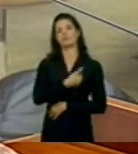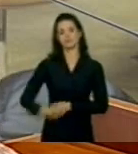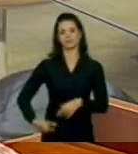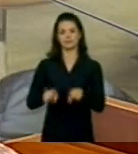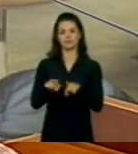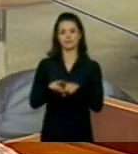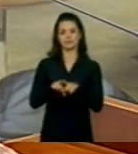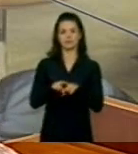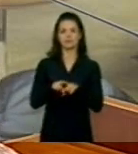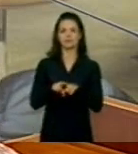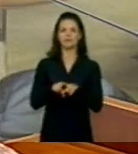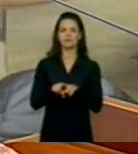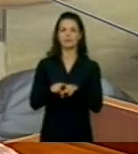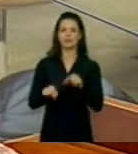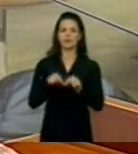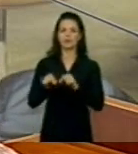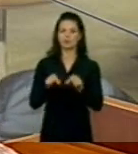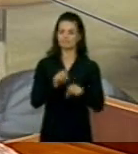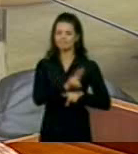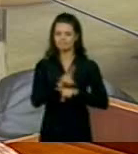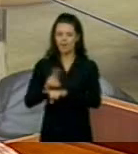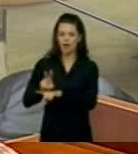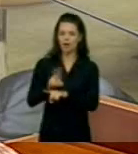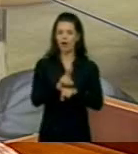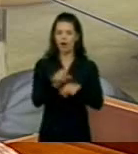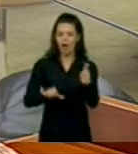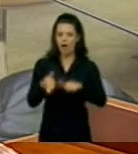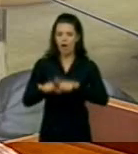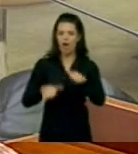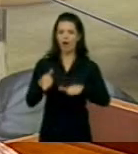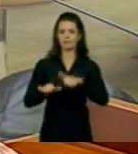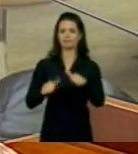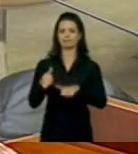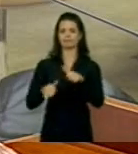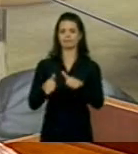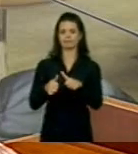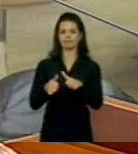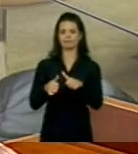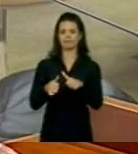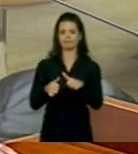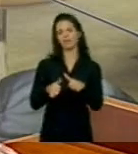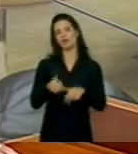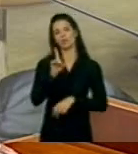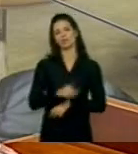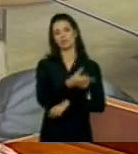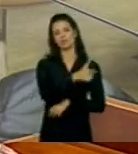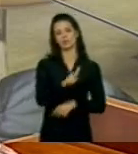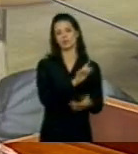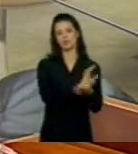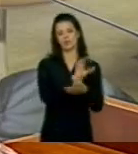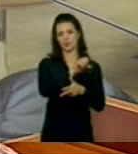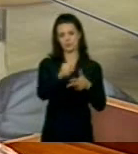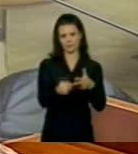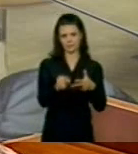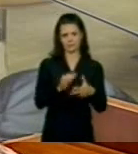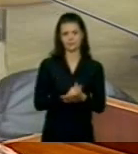até mesmo de corrigir a atividade da judicatura naquilo que fere os direitos dos outros órgãos. O